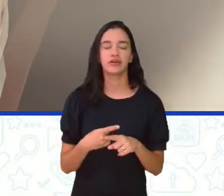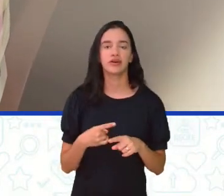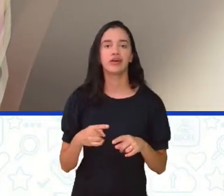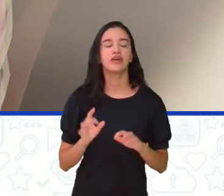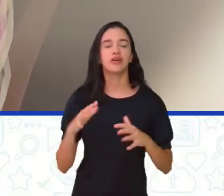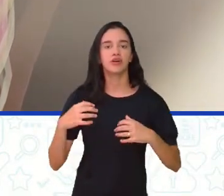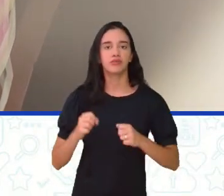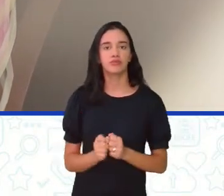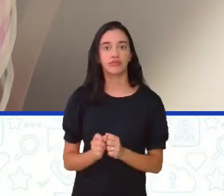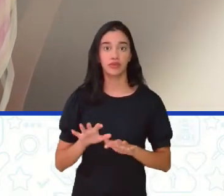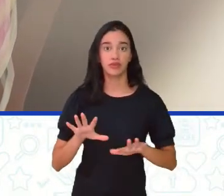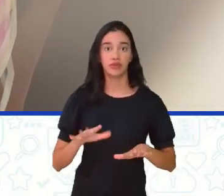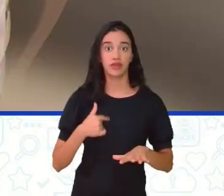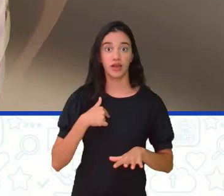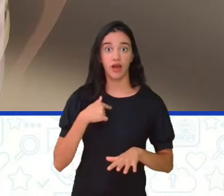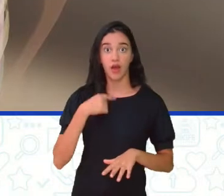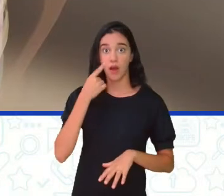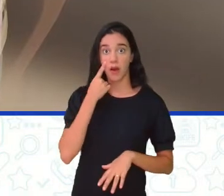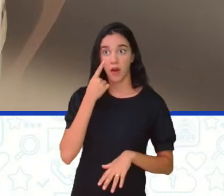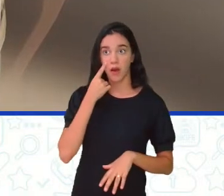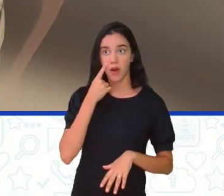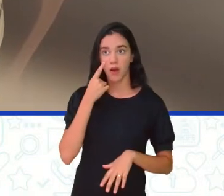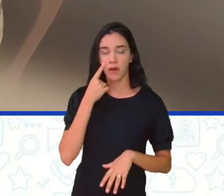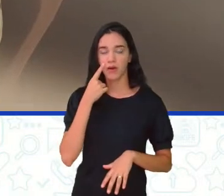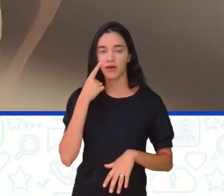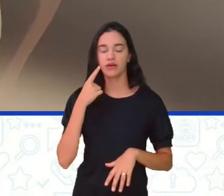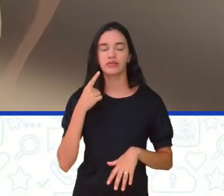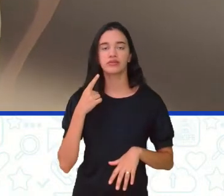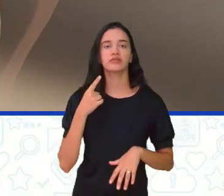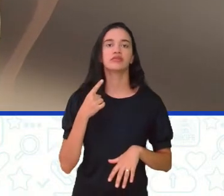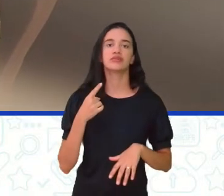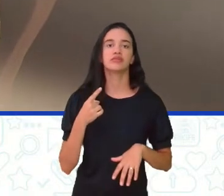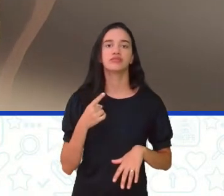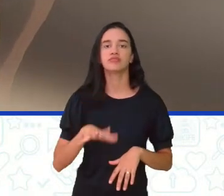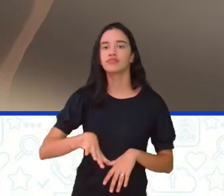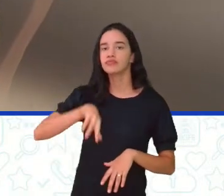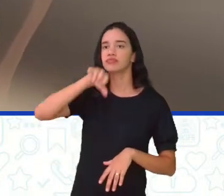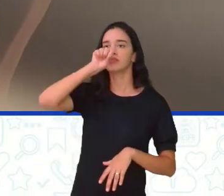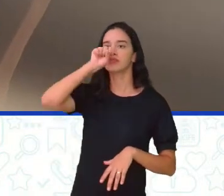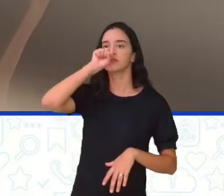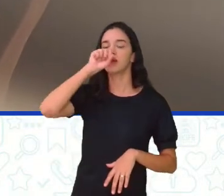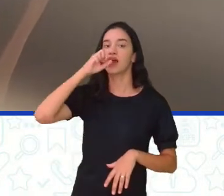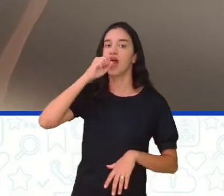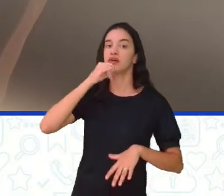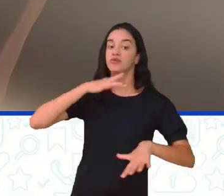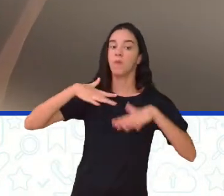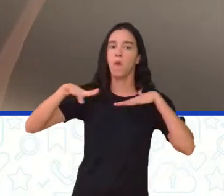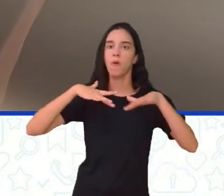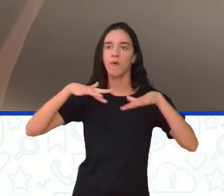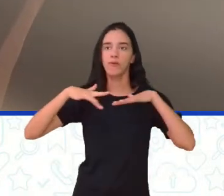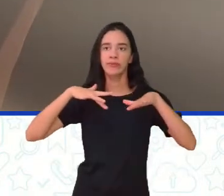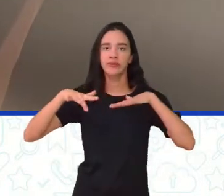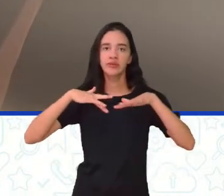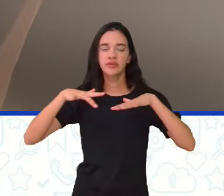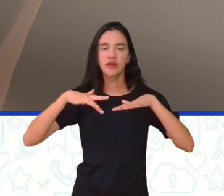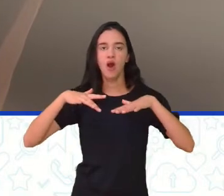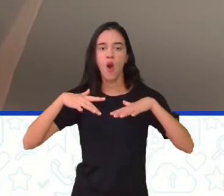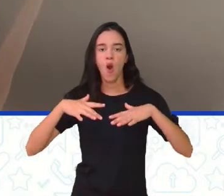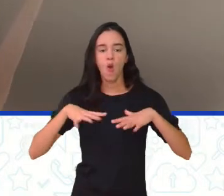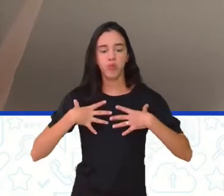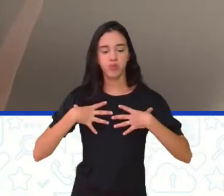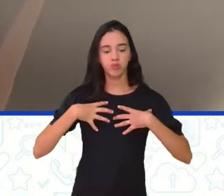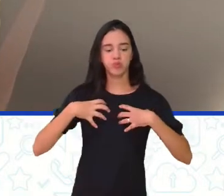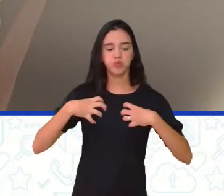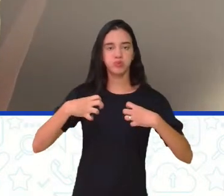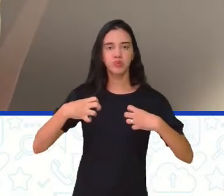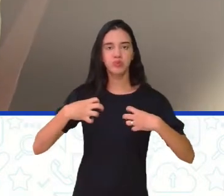gente está vendo aí movimento até mesmo, né? Vejam aí, olha, esse movimento de inflar, à medida que o ar chega aos nossos